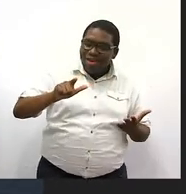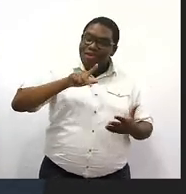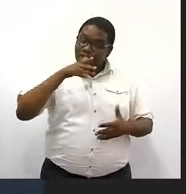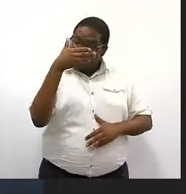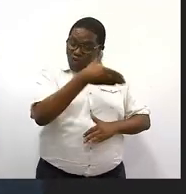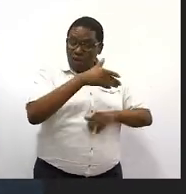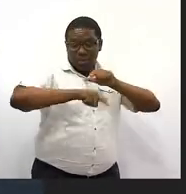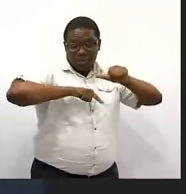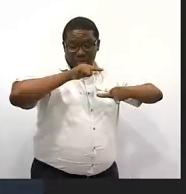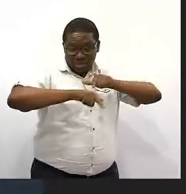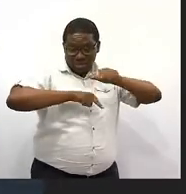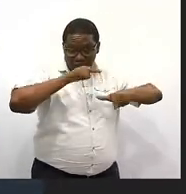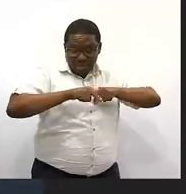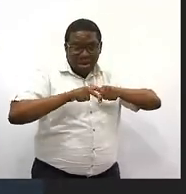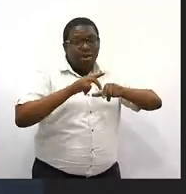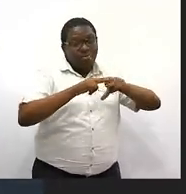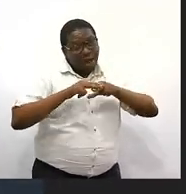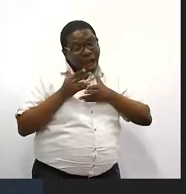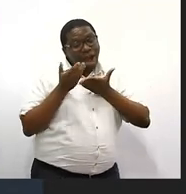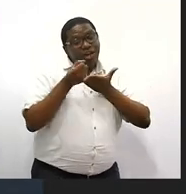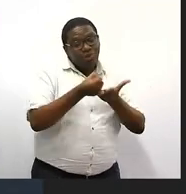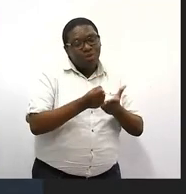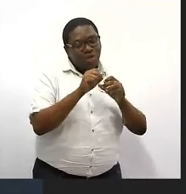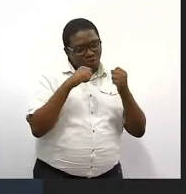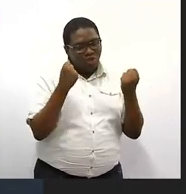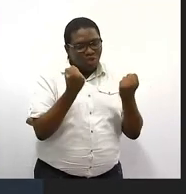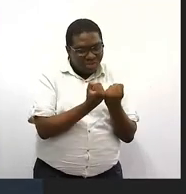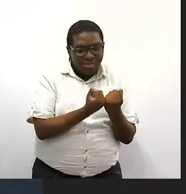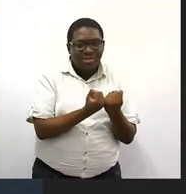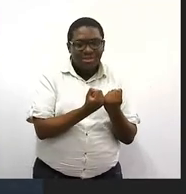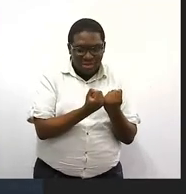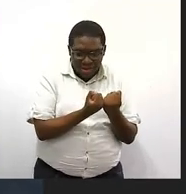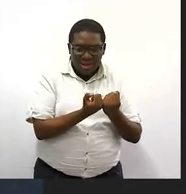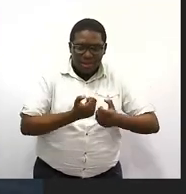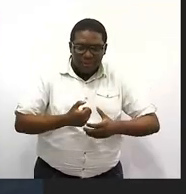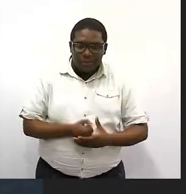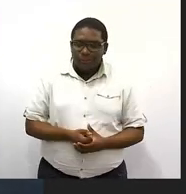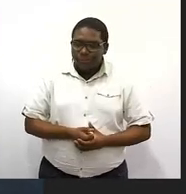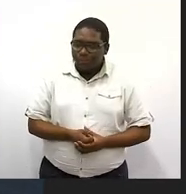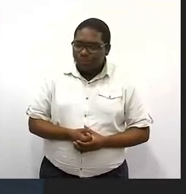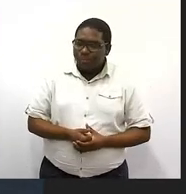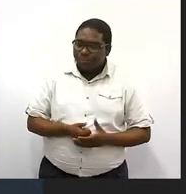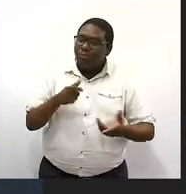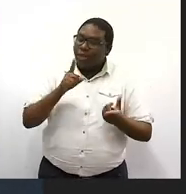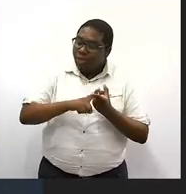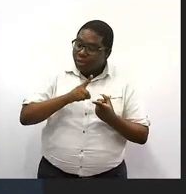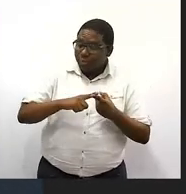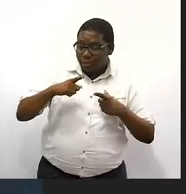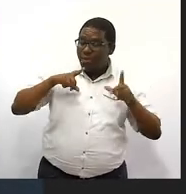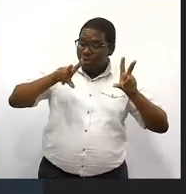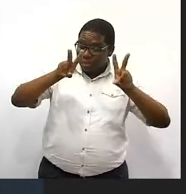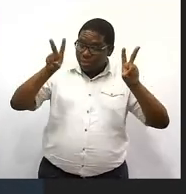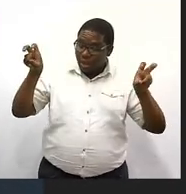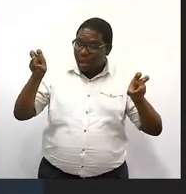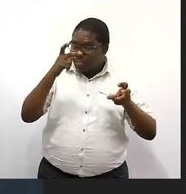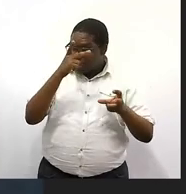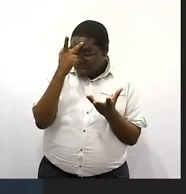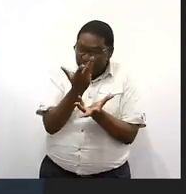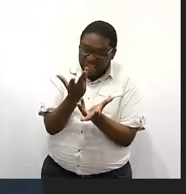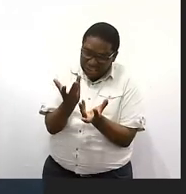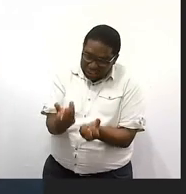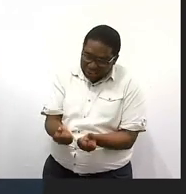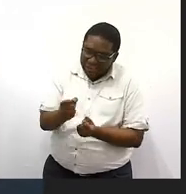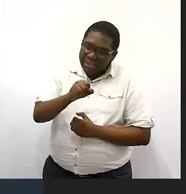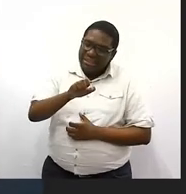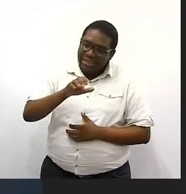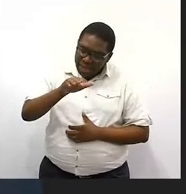uma causa social muito grande, denúncia social muito grande, sobretudo a temática da seca e suas consequências.